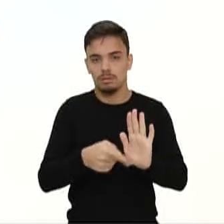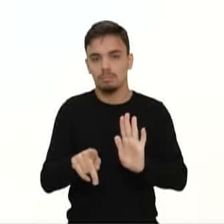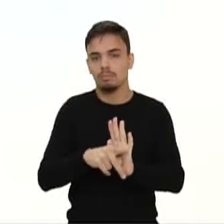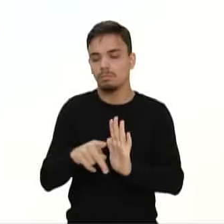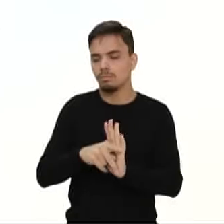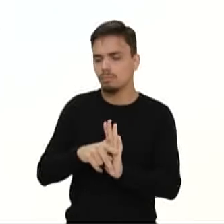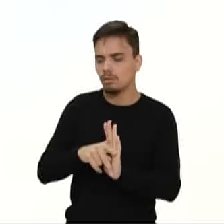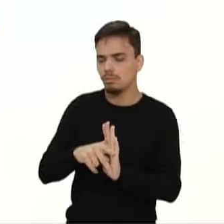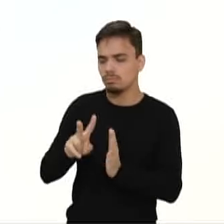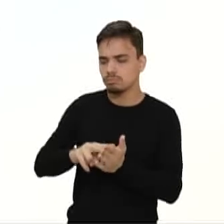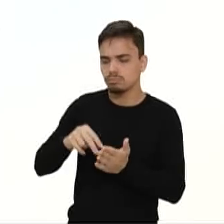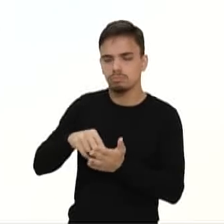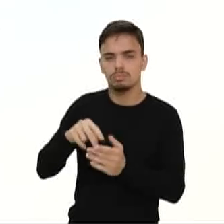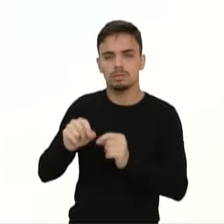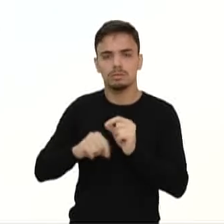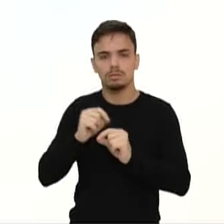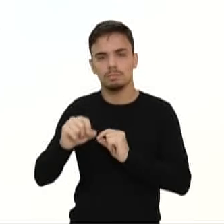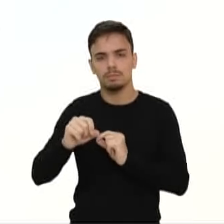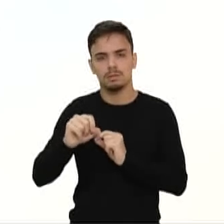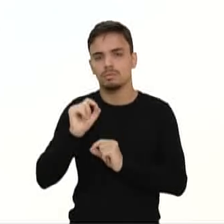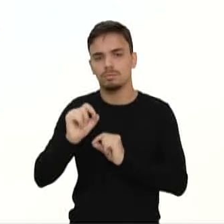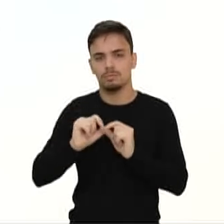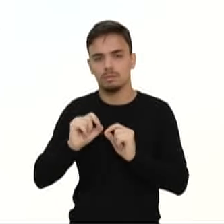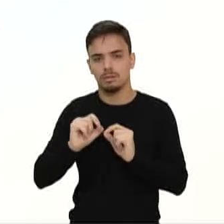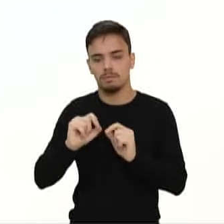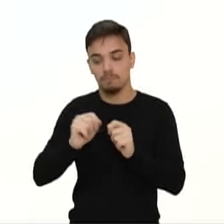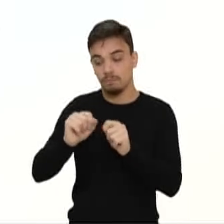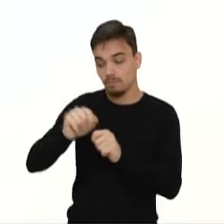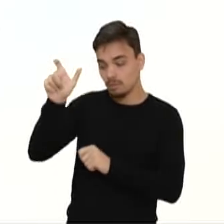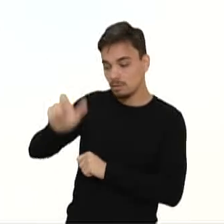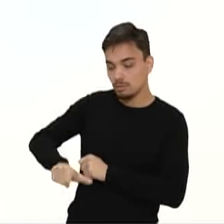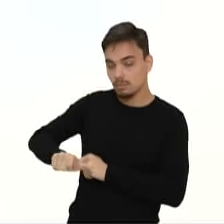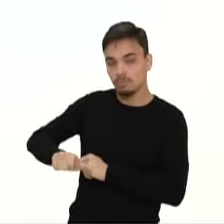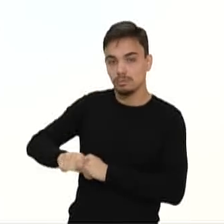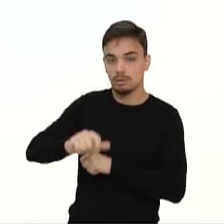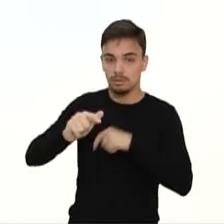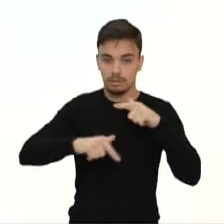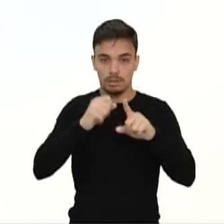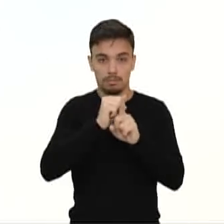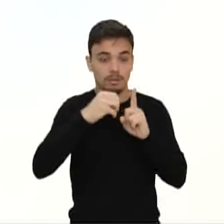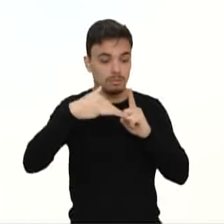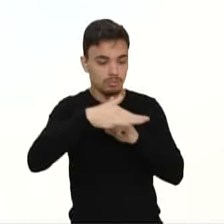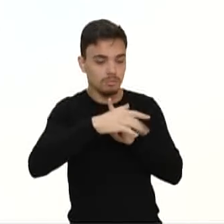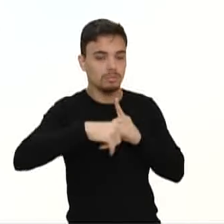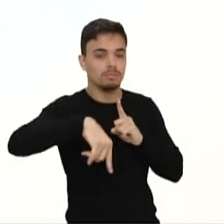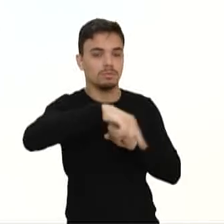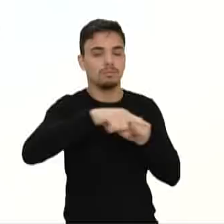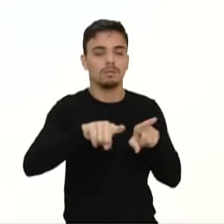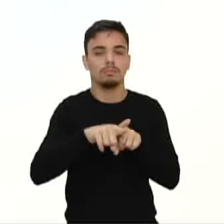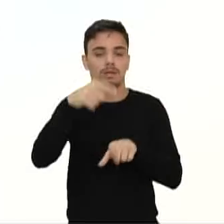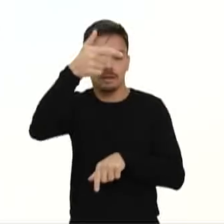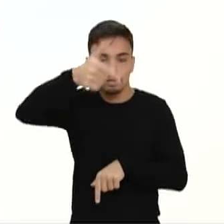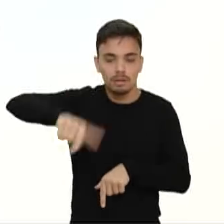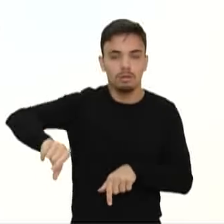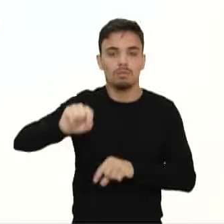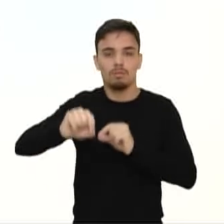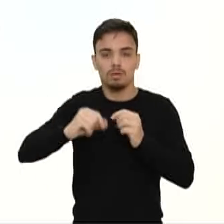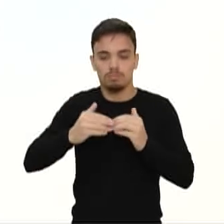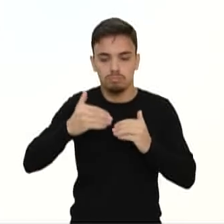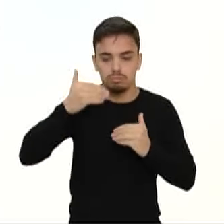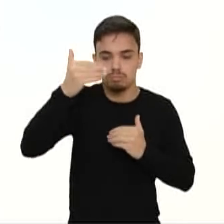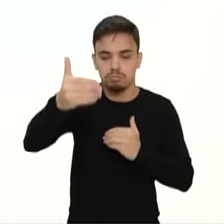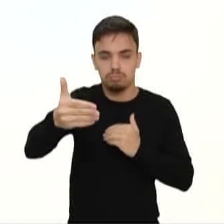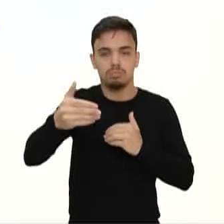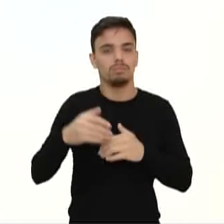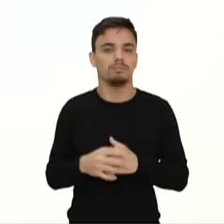requisitada proatividade, aquele que faz algum tipo de serviço social, mais uma vez, estará à frente,